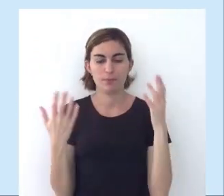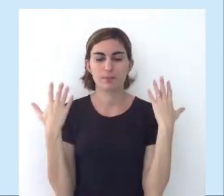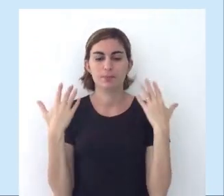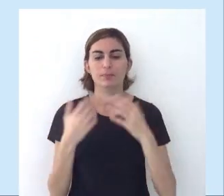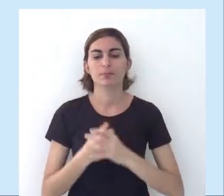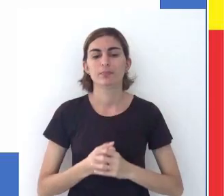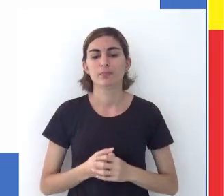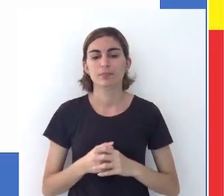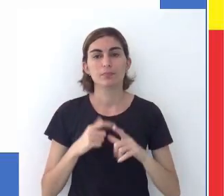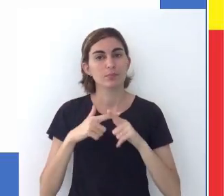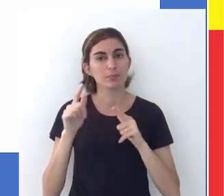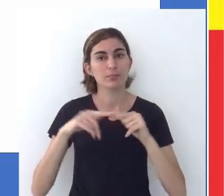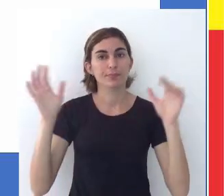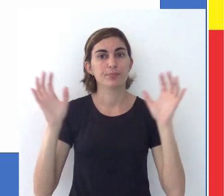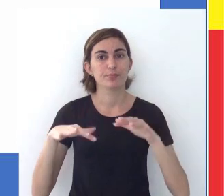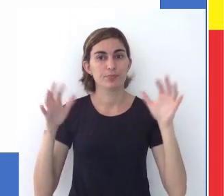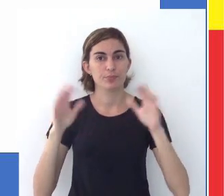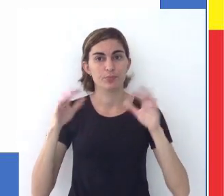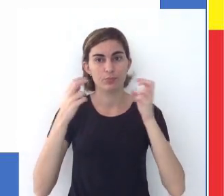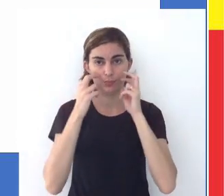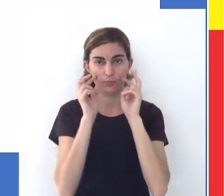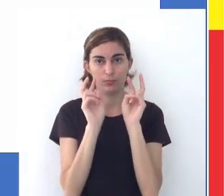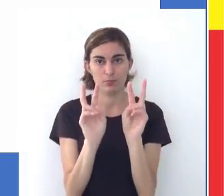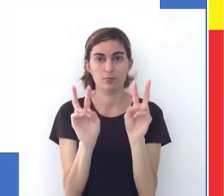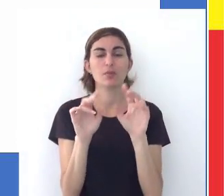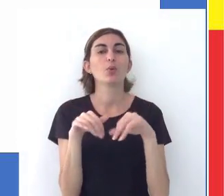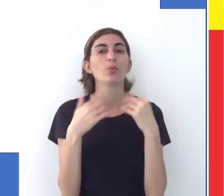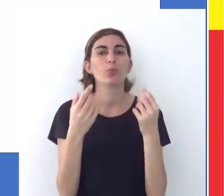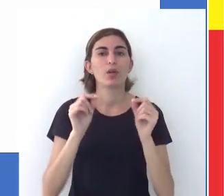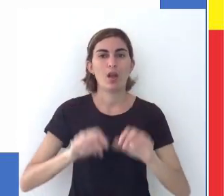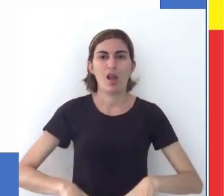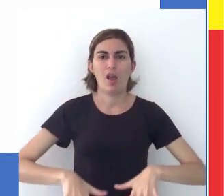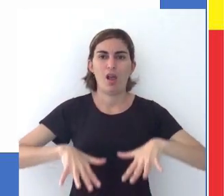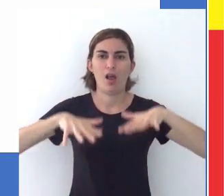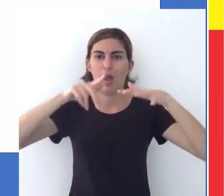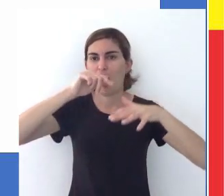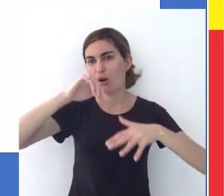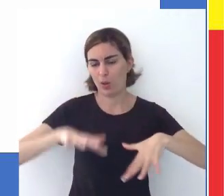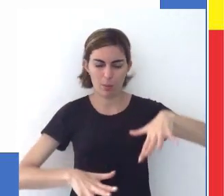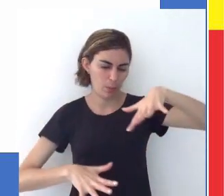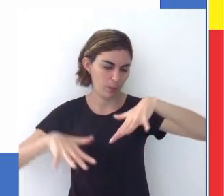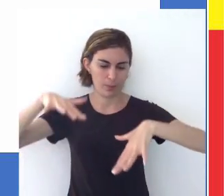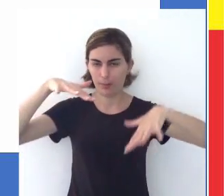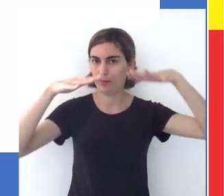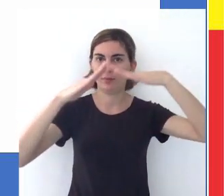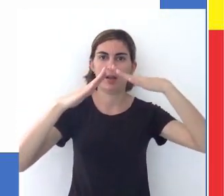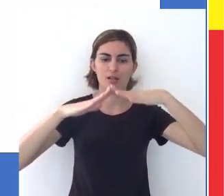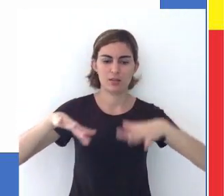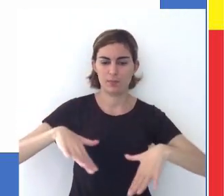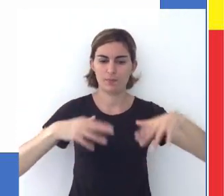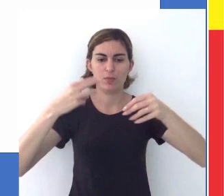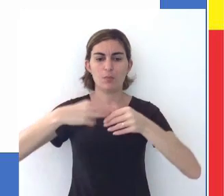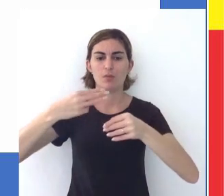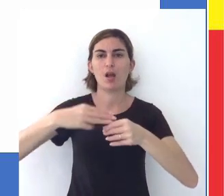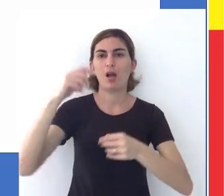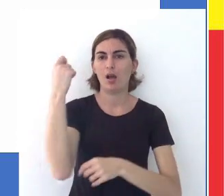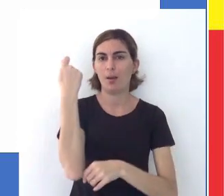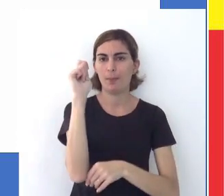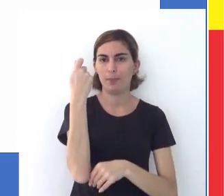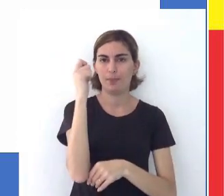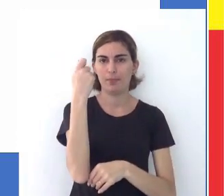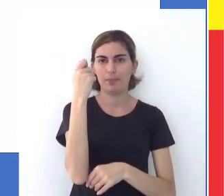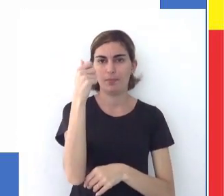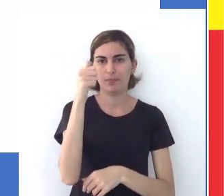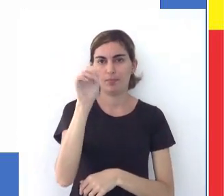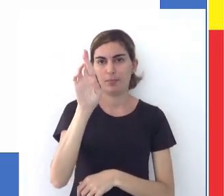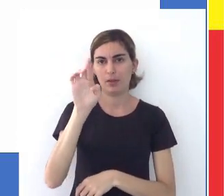Acompanha na tela. O problema das chuvas que a gente vai observar são as enchentes, os alagamentos. Esse aí é o município de Abreu e Lima,